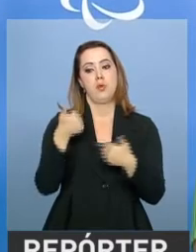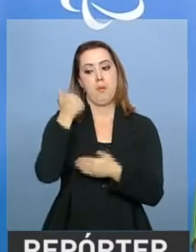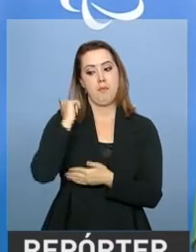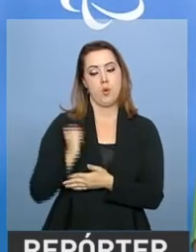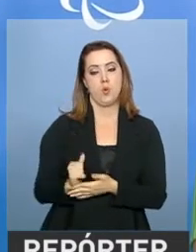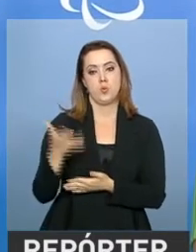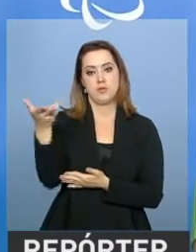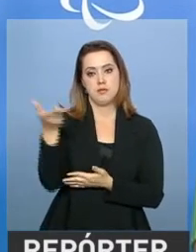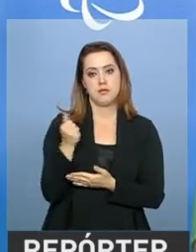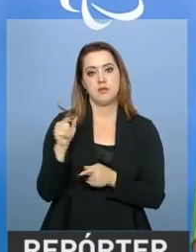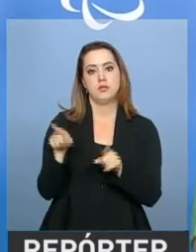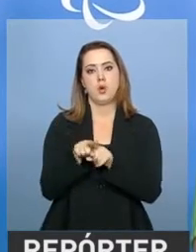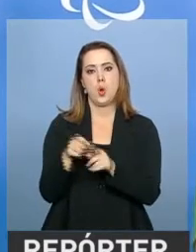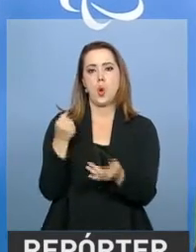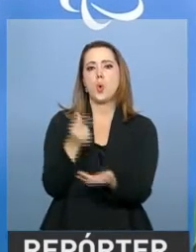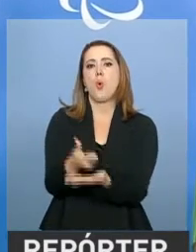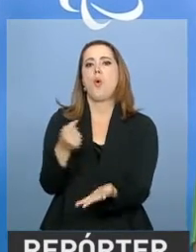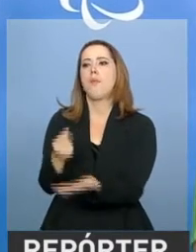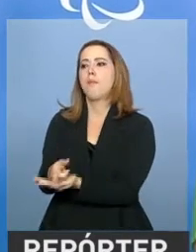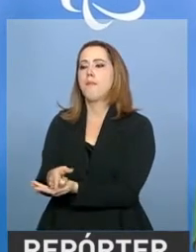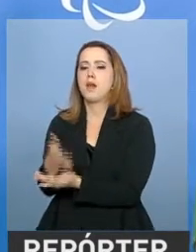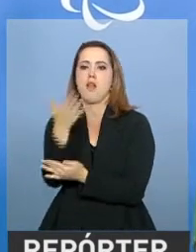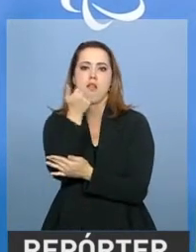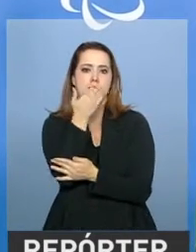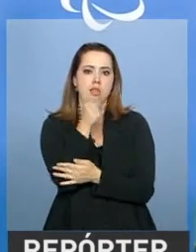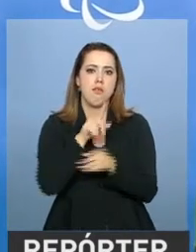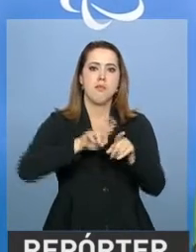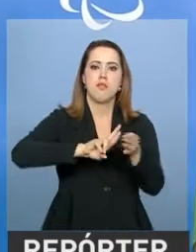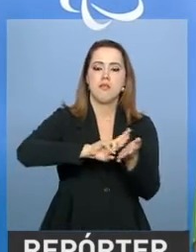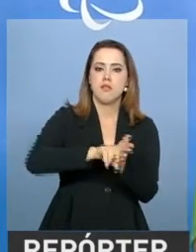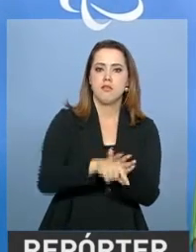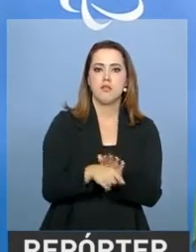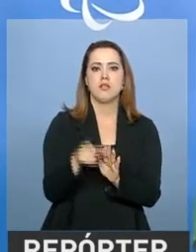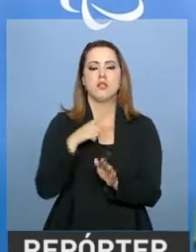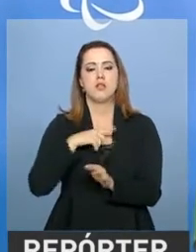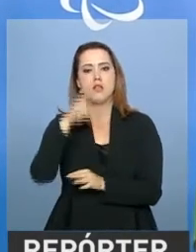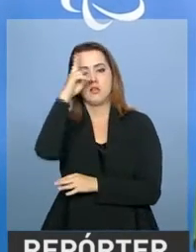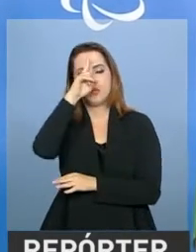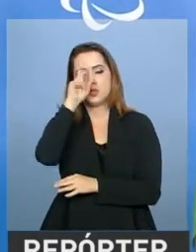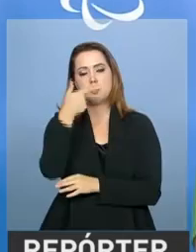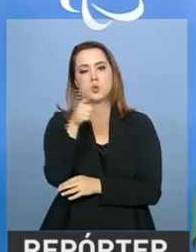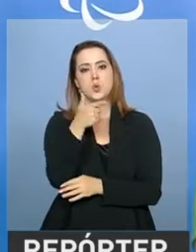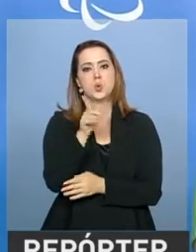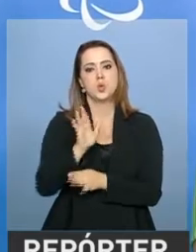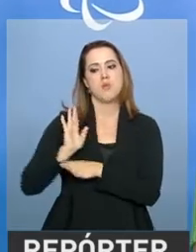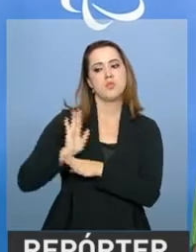das coisas aconteceram, né? Suplementação, lembrando que não temos patrocínio nenhum, né?